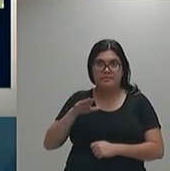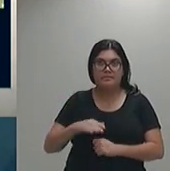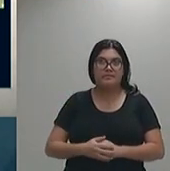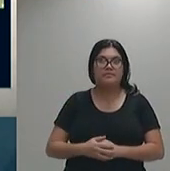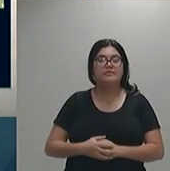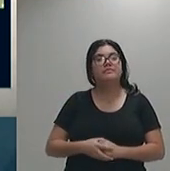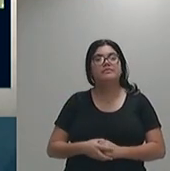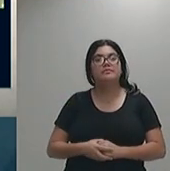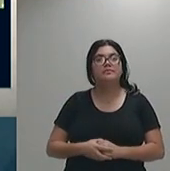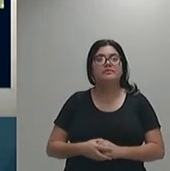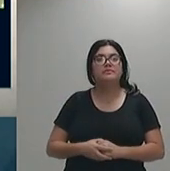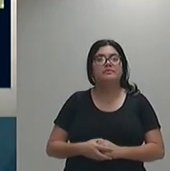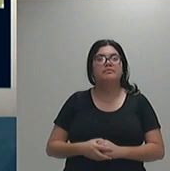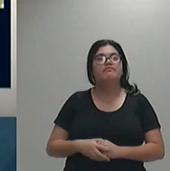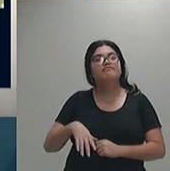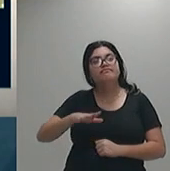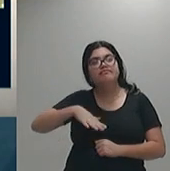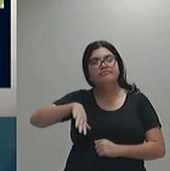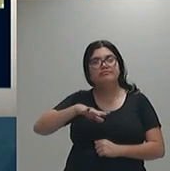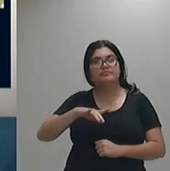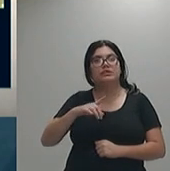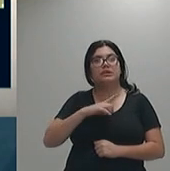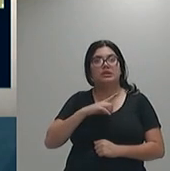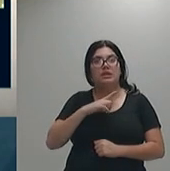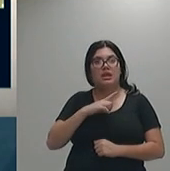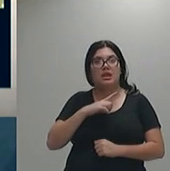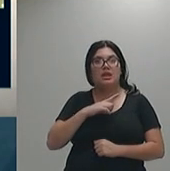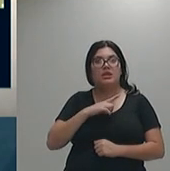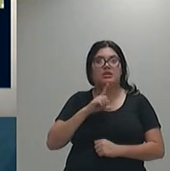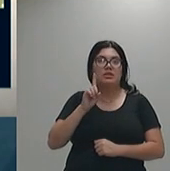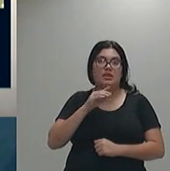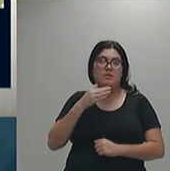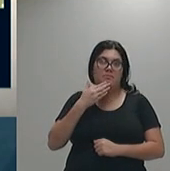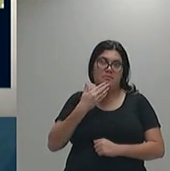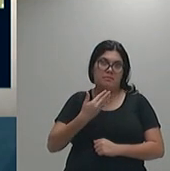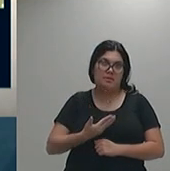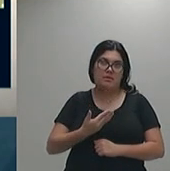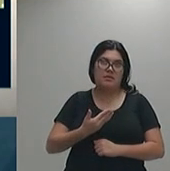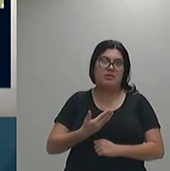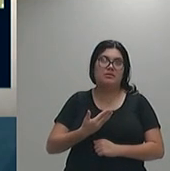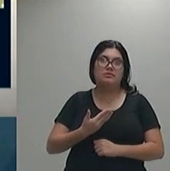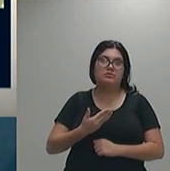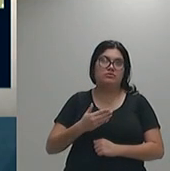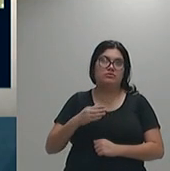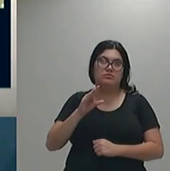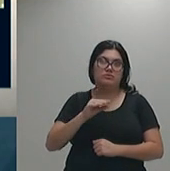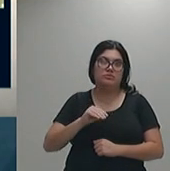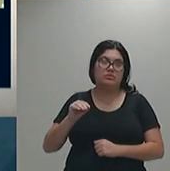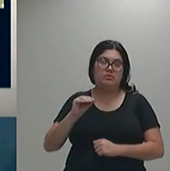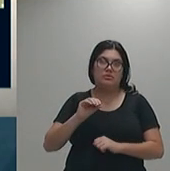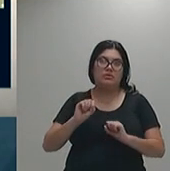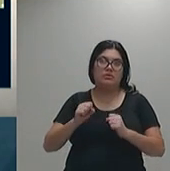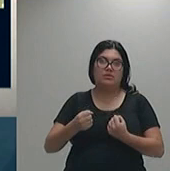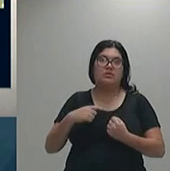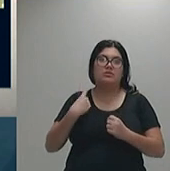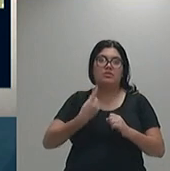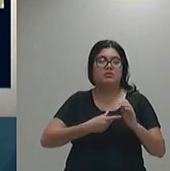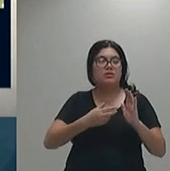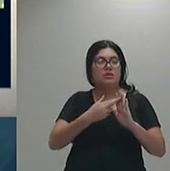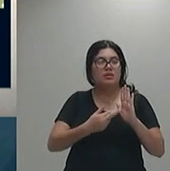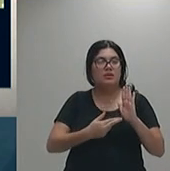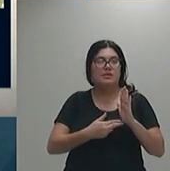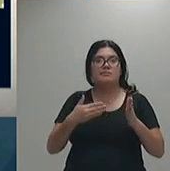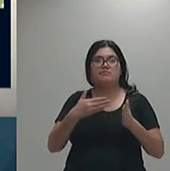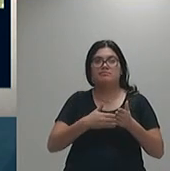e nesses casos em que a parte não pede o nosso Regimento é que impede eu na verdade eu